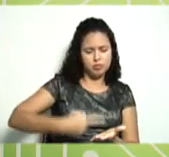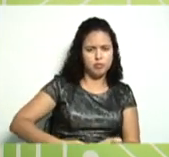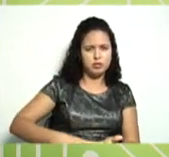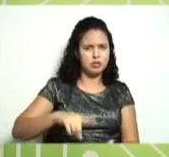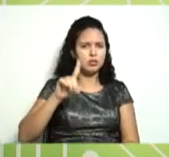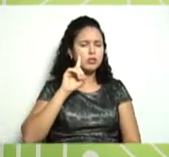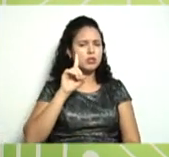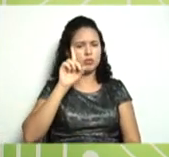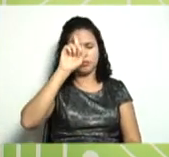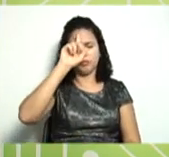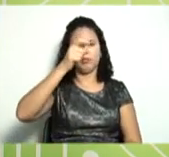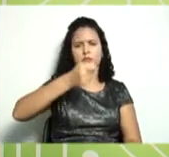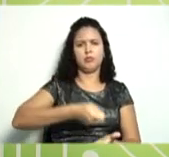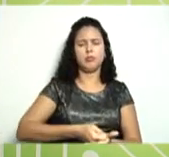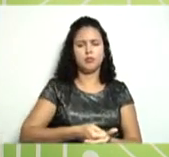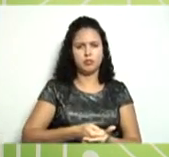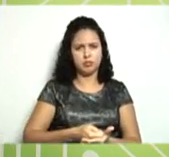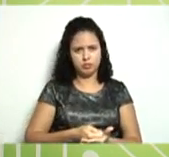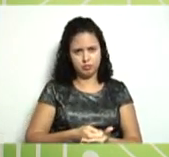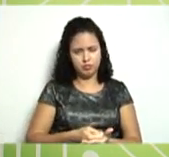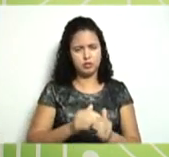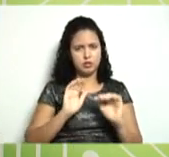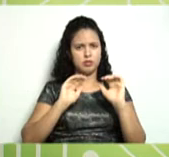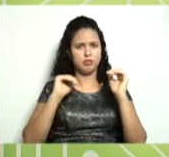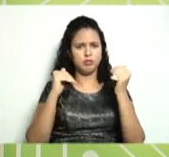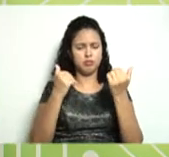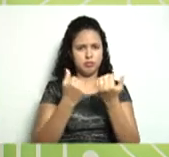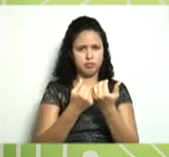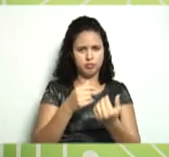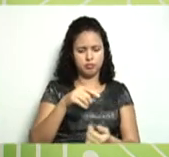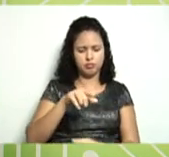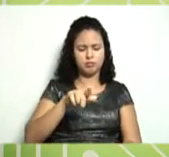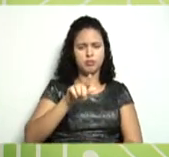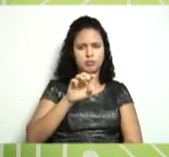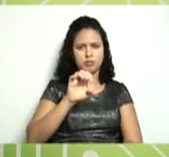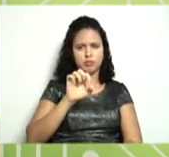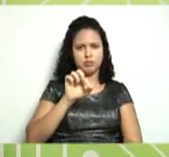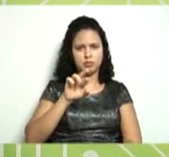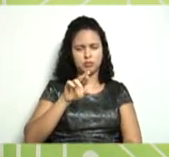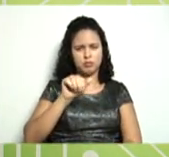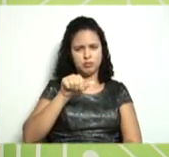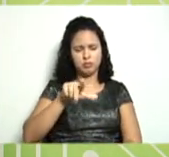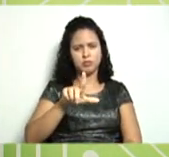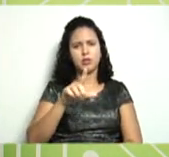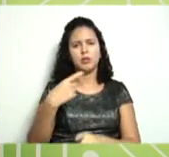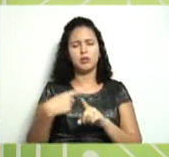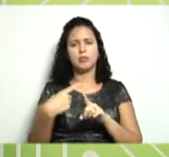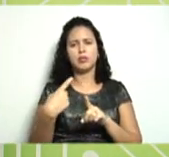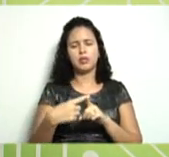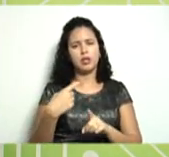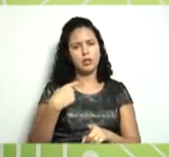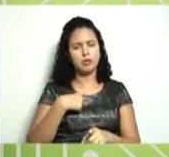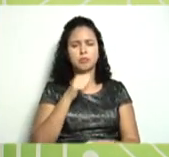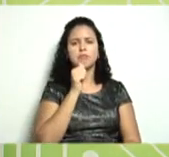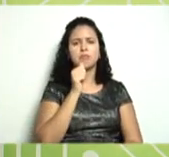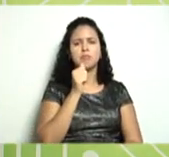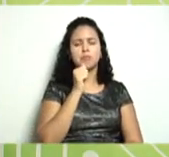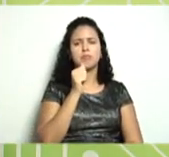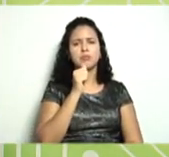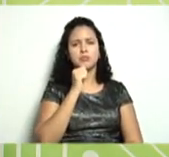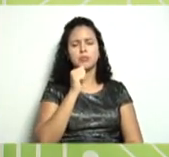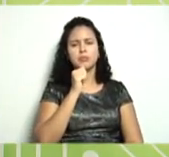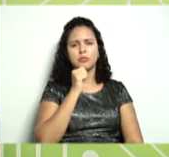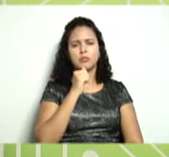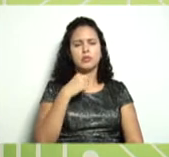para tomar decisões, que é uma Assembleia Geral, e eu não participo, porque eu estou sem interesse de ver